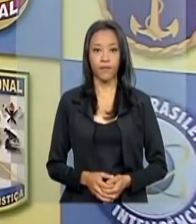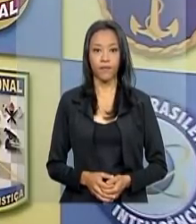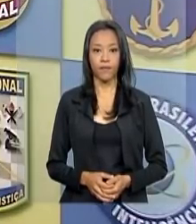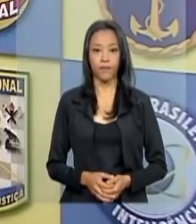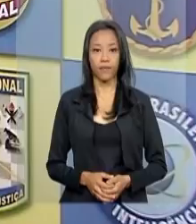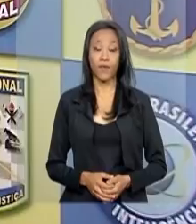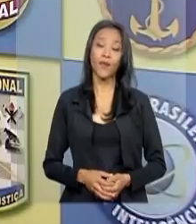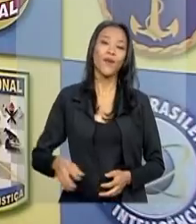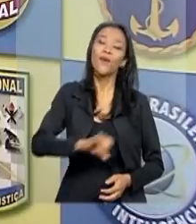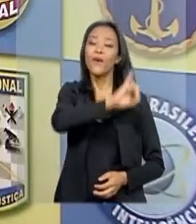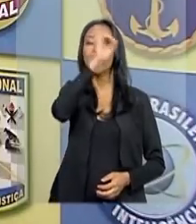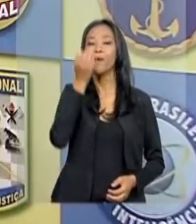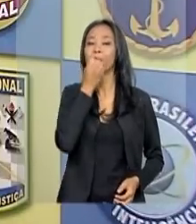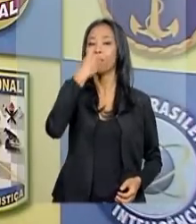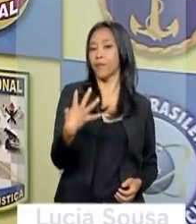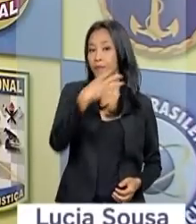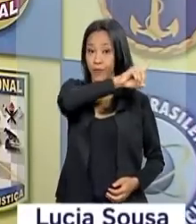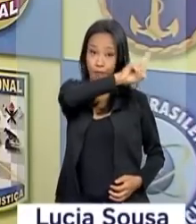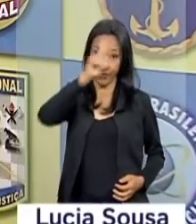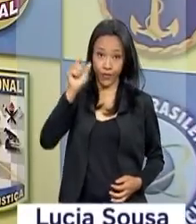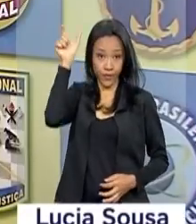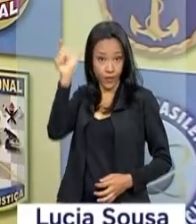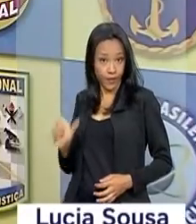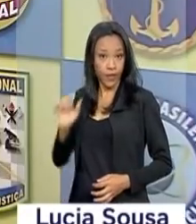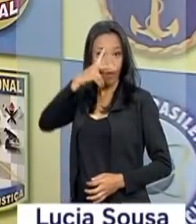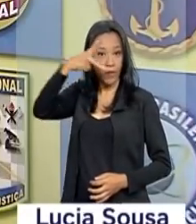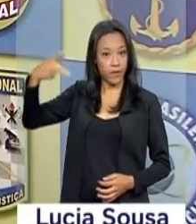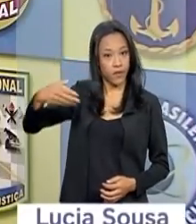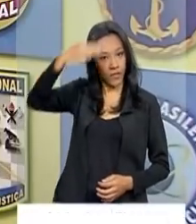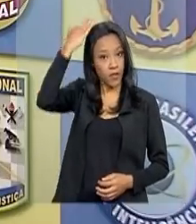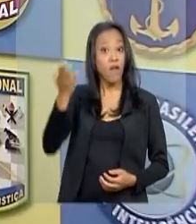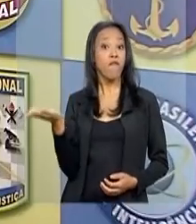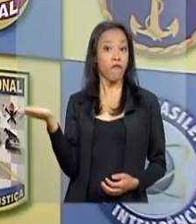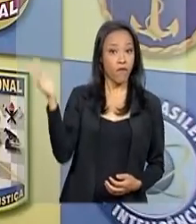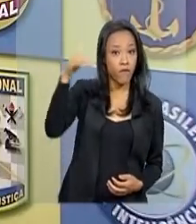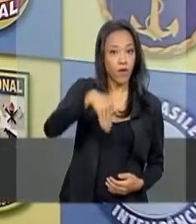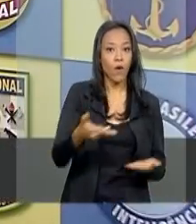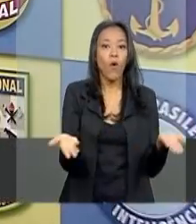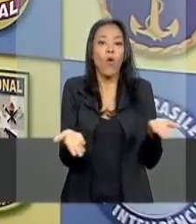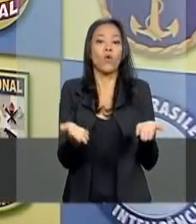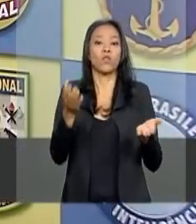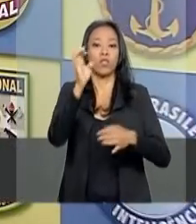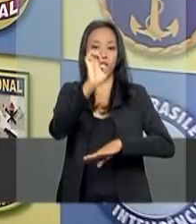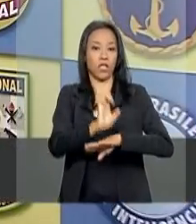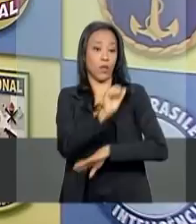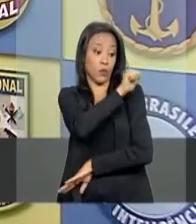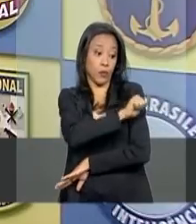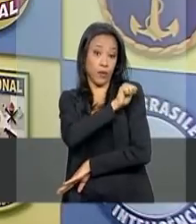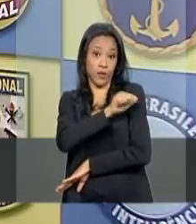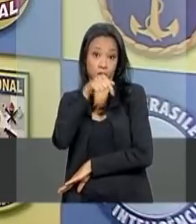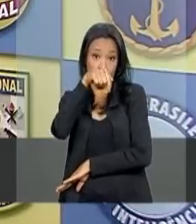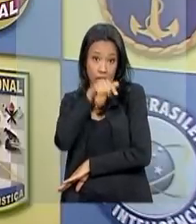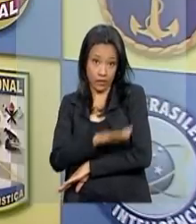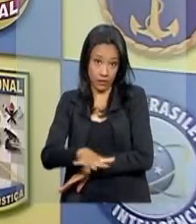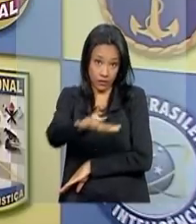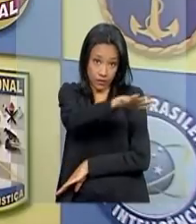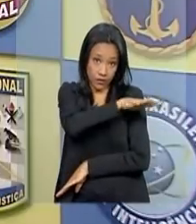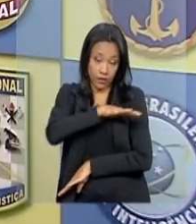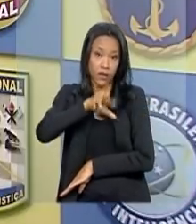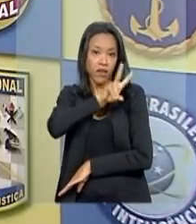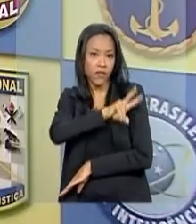olá bom dia o presidente michel temer vem hoje aqui para o rio de janeiro onde ele vai acompanhar as ações da